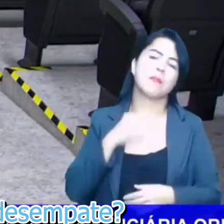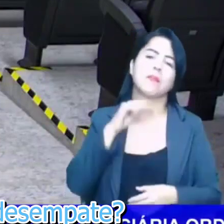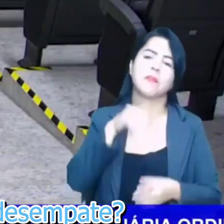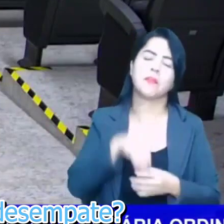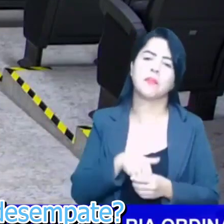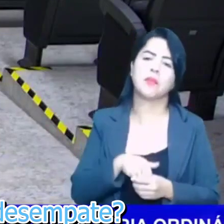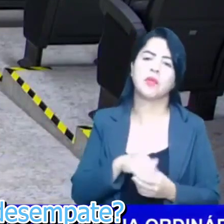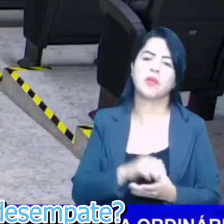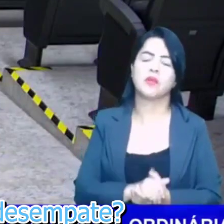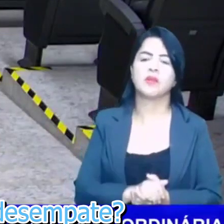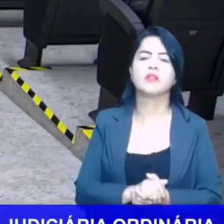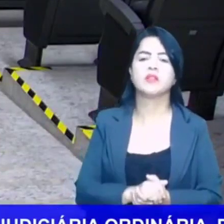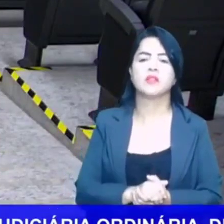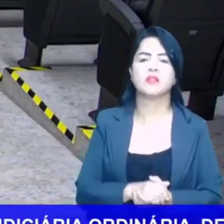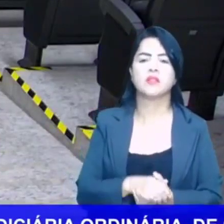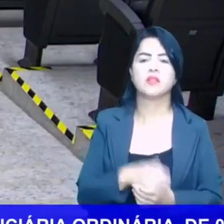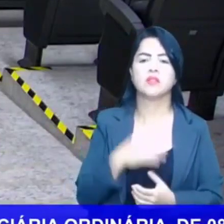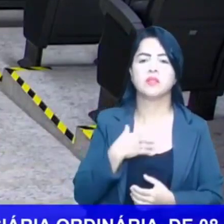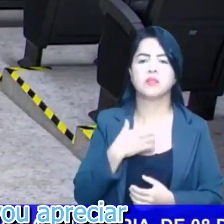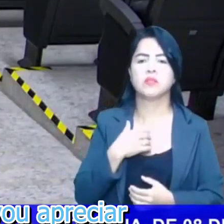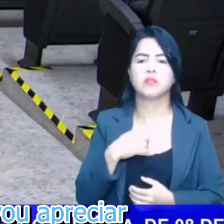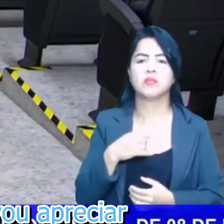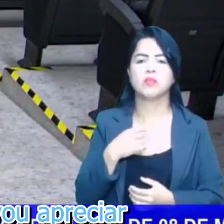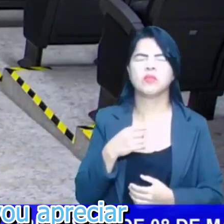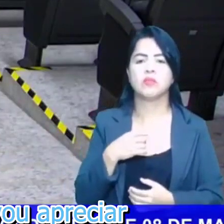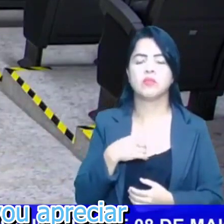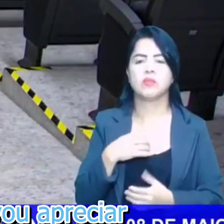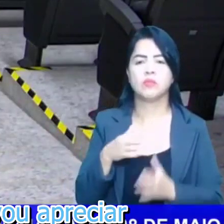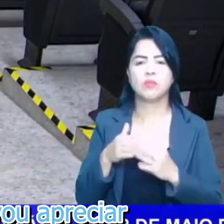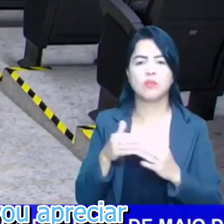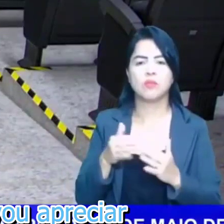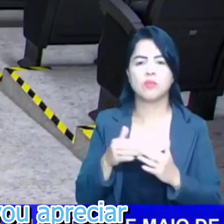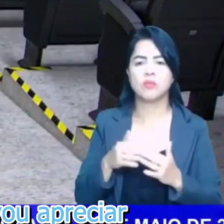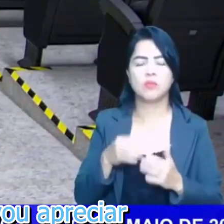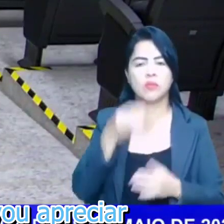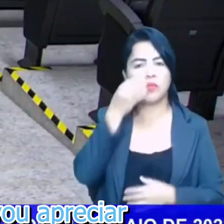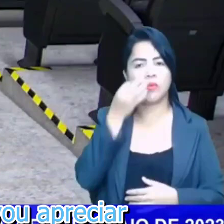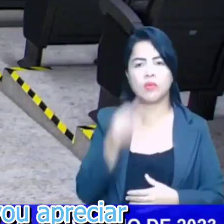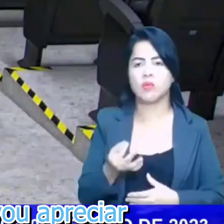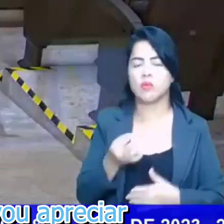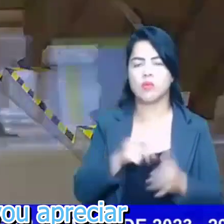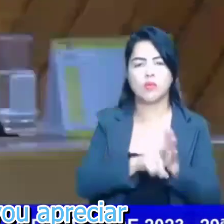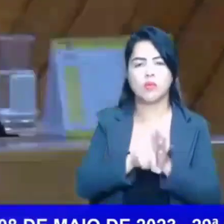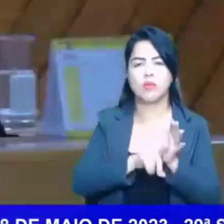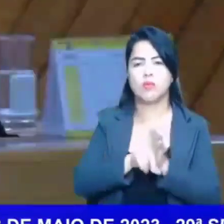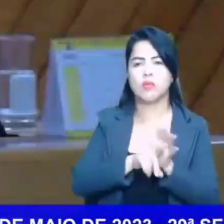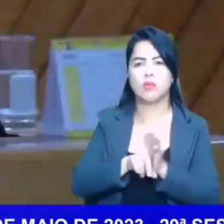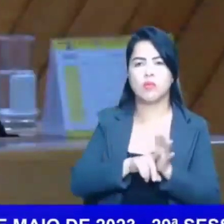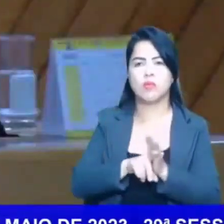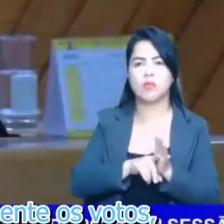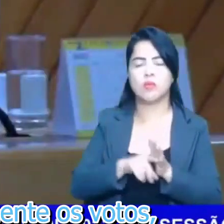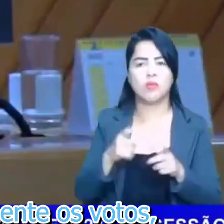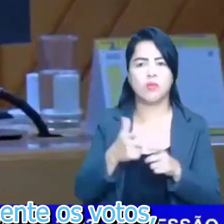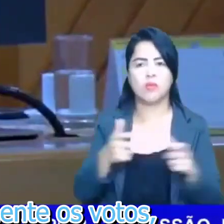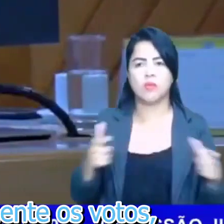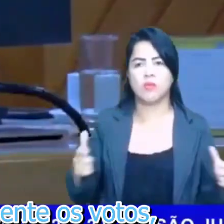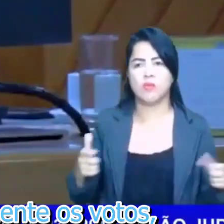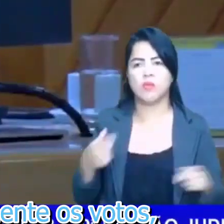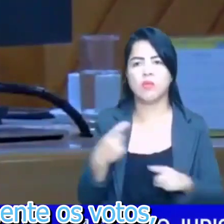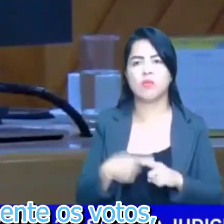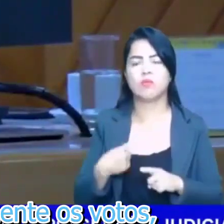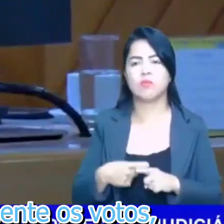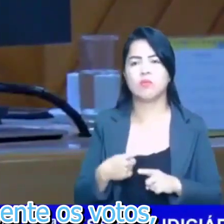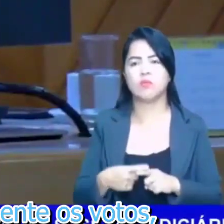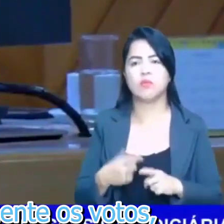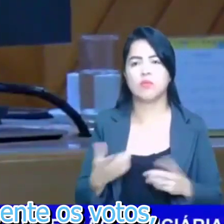é desembate. Então, excelência, eu vou pedir vista e eu vou apreciar com maior vagar. Em sua